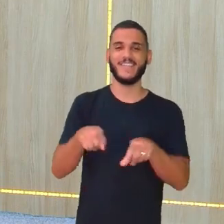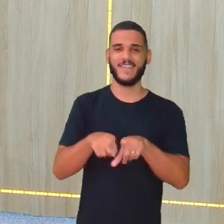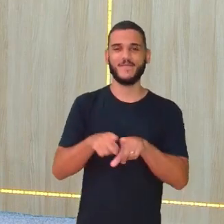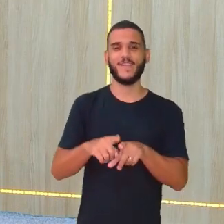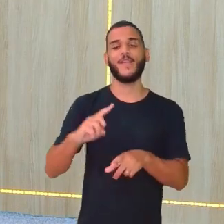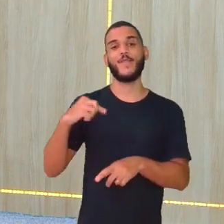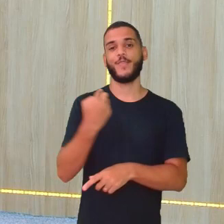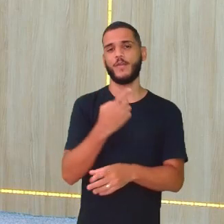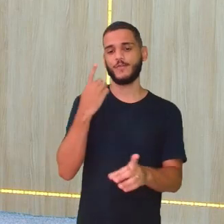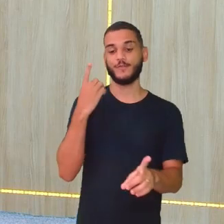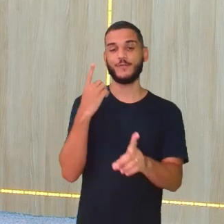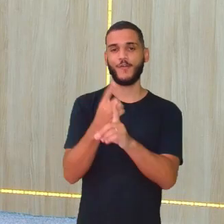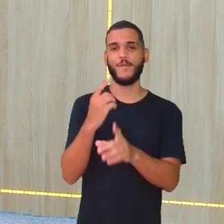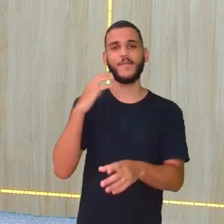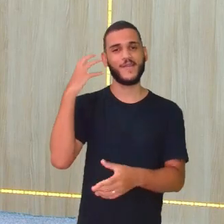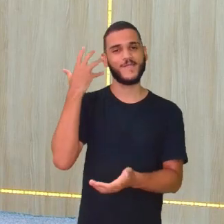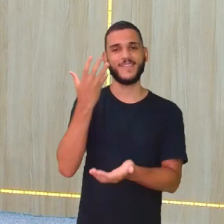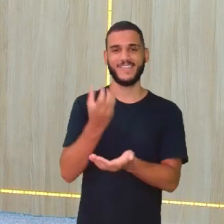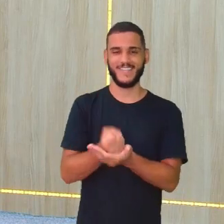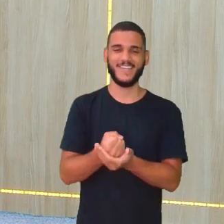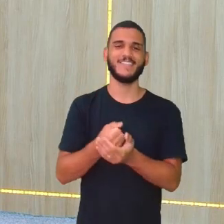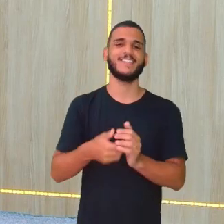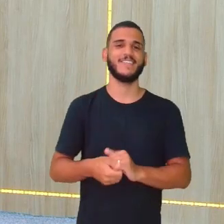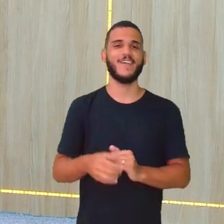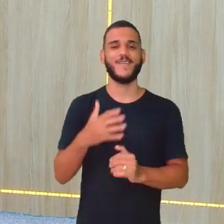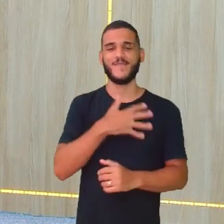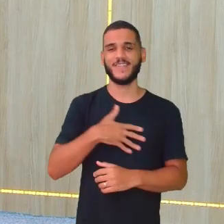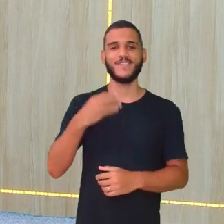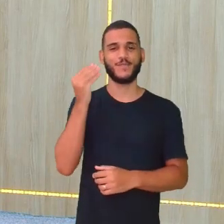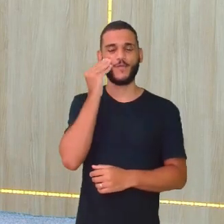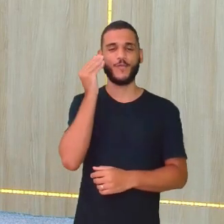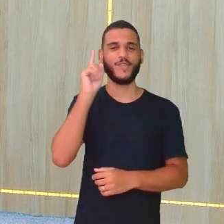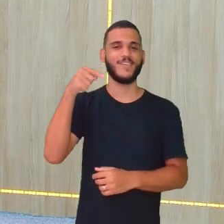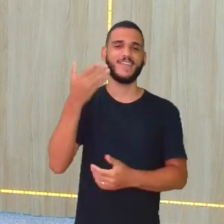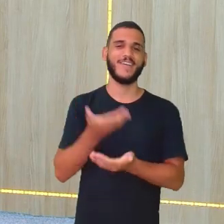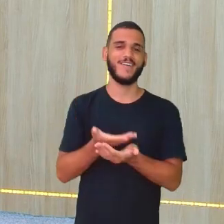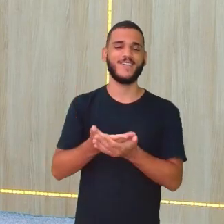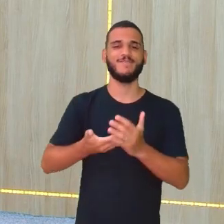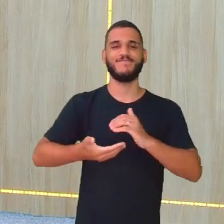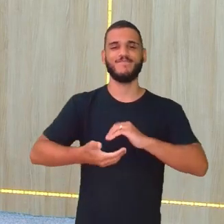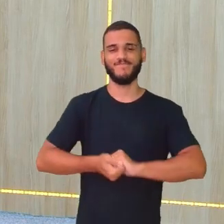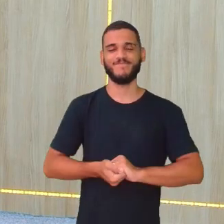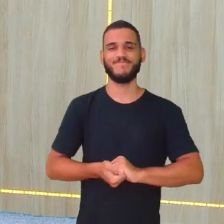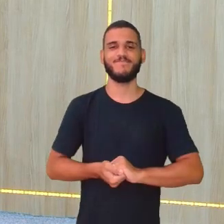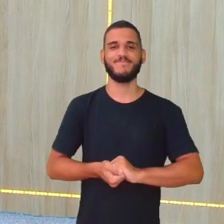E vamos aí descobrir esse mundo dos podcasts, né, gente? Foi um prazer estar aqui, um beijo e até a próxima.